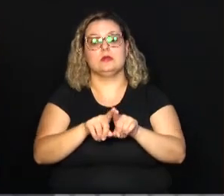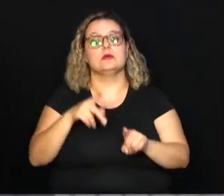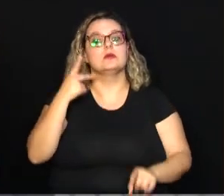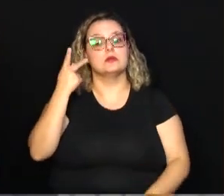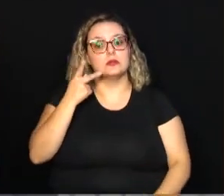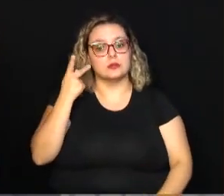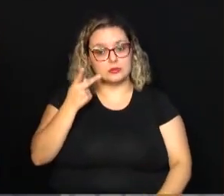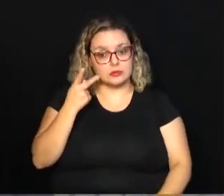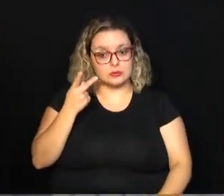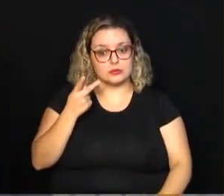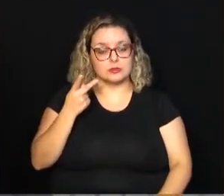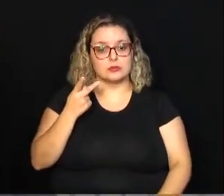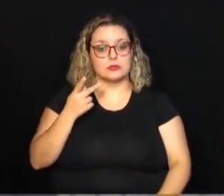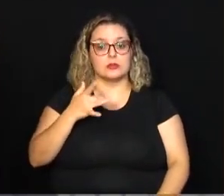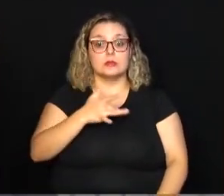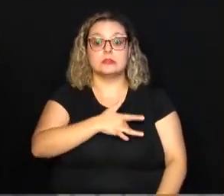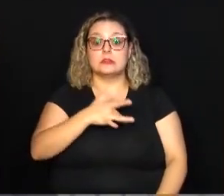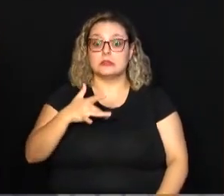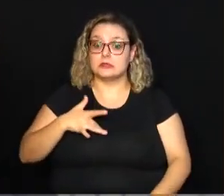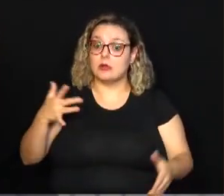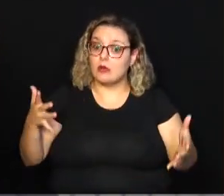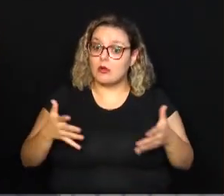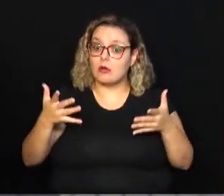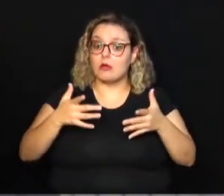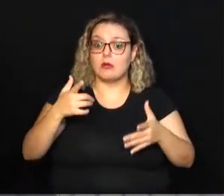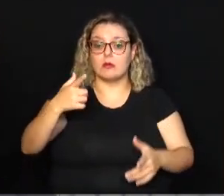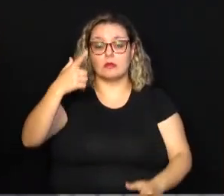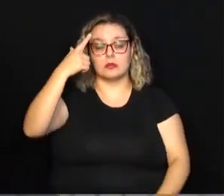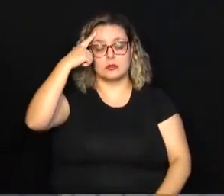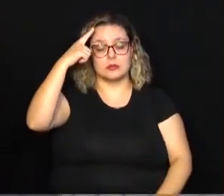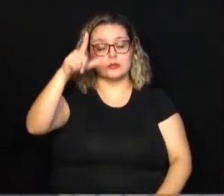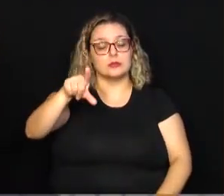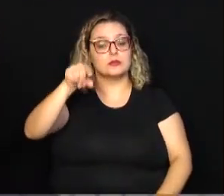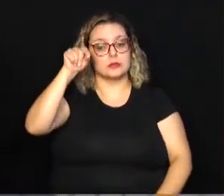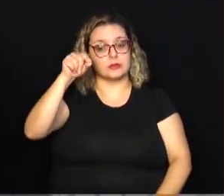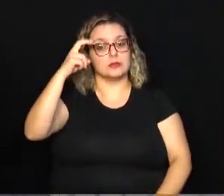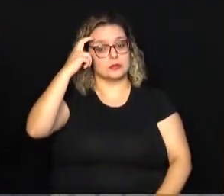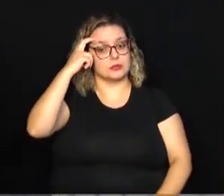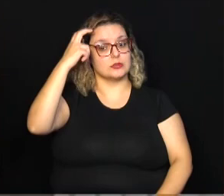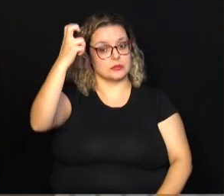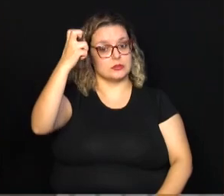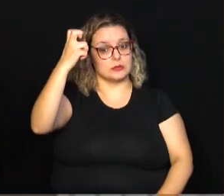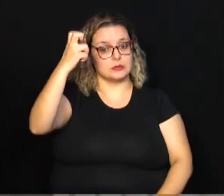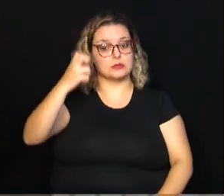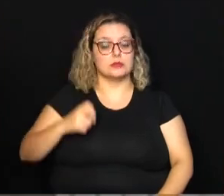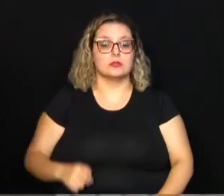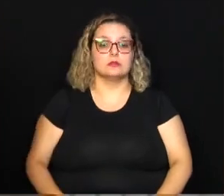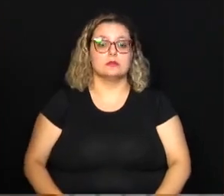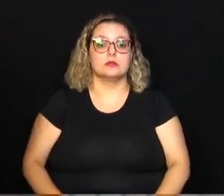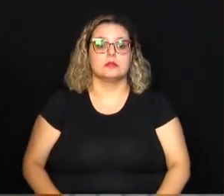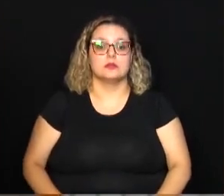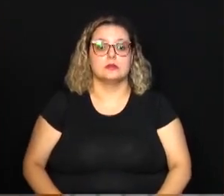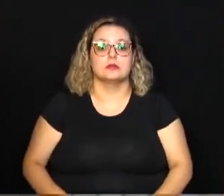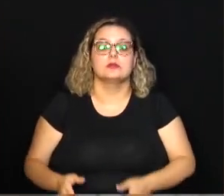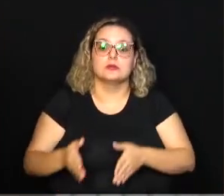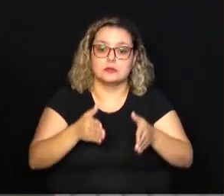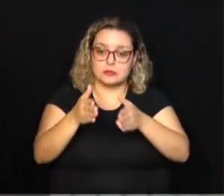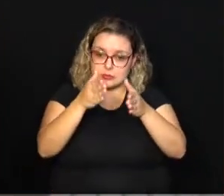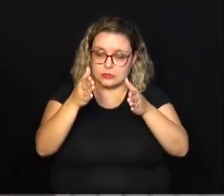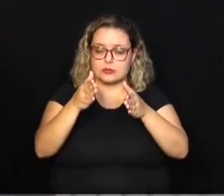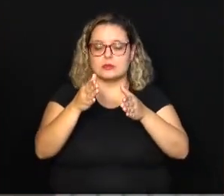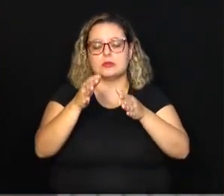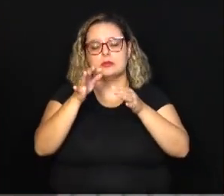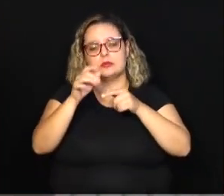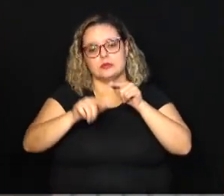dê muita saúde, muito discernimento e muita sabedoria na condução dos seus trabalhos.